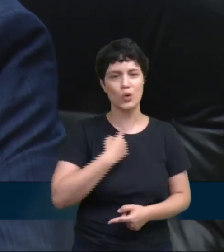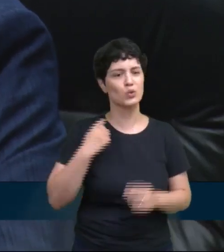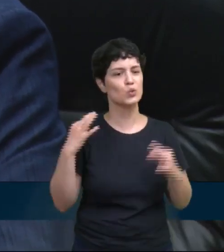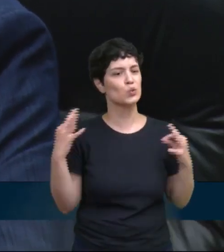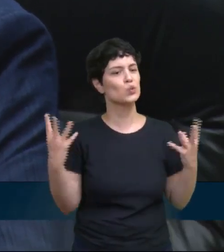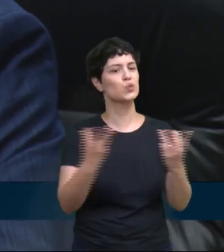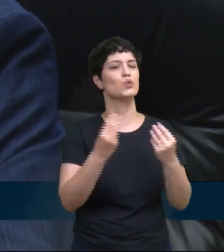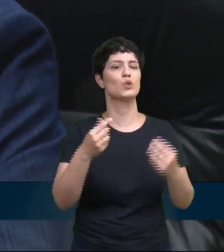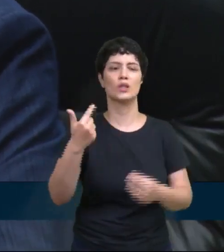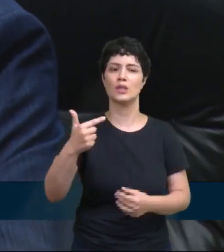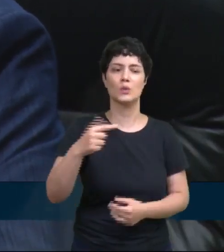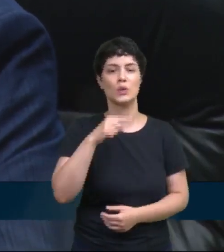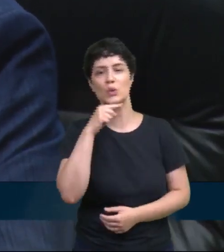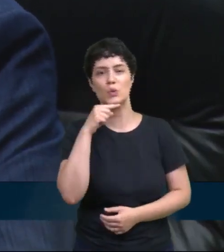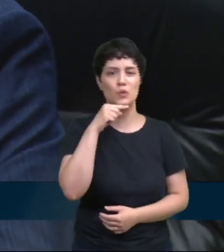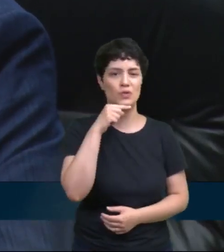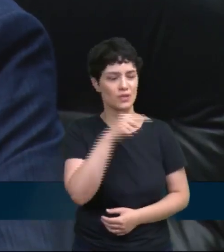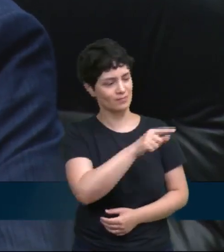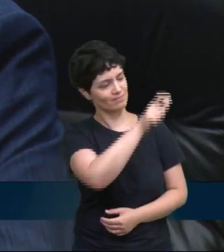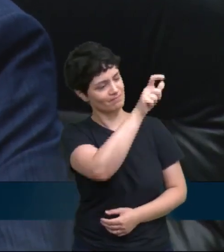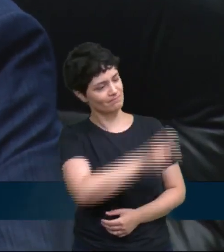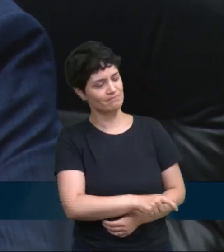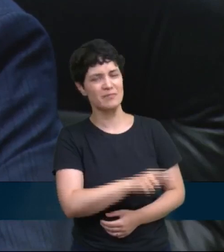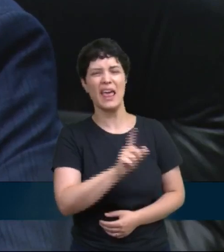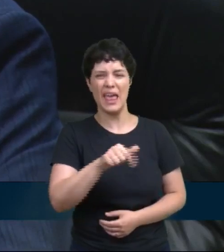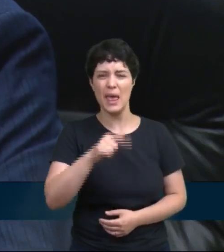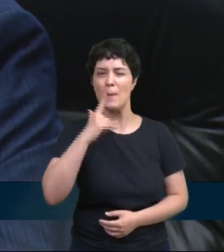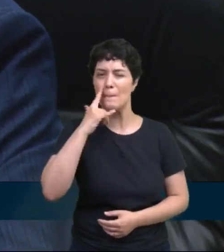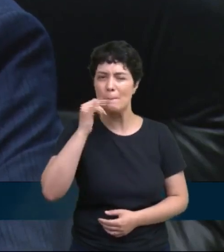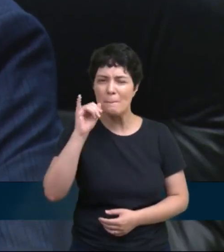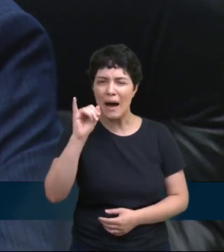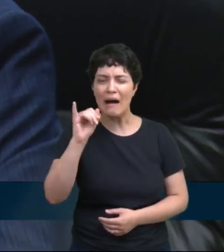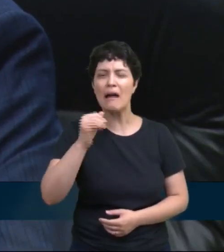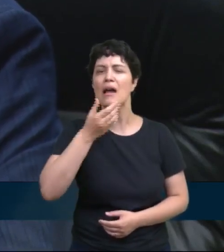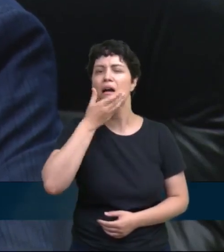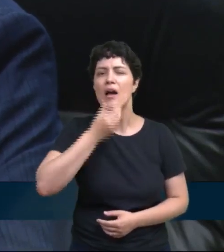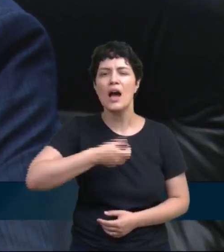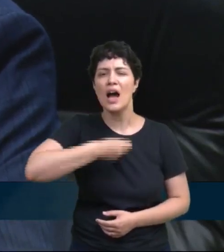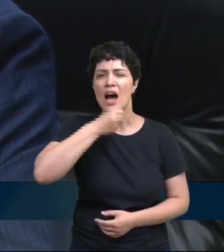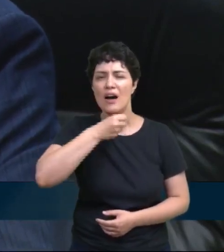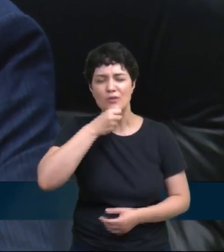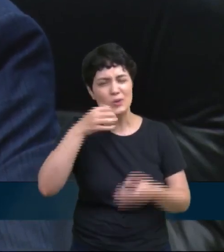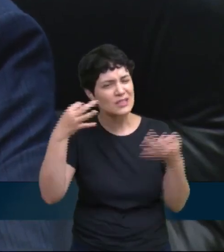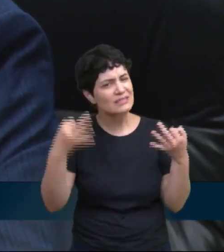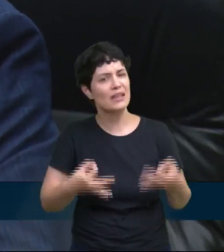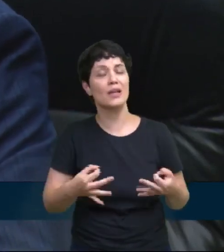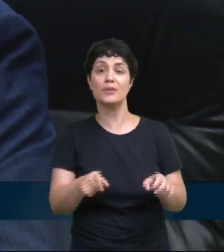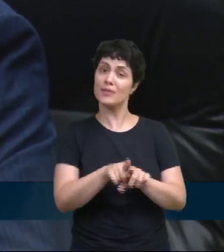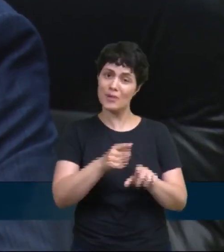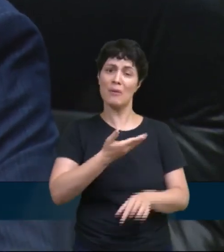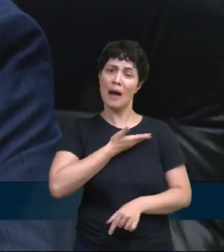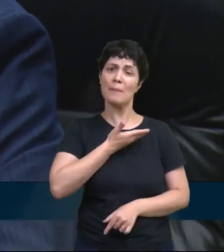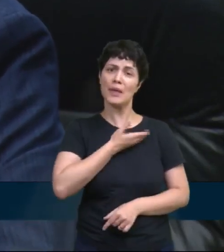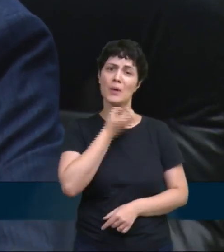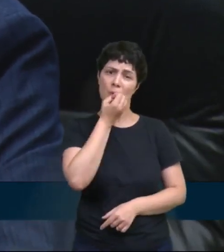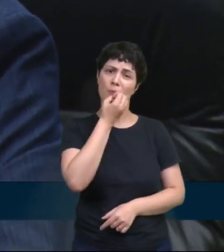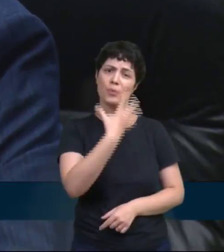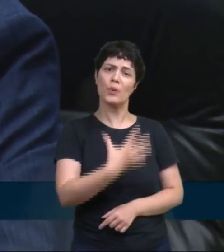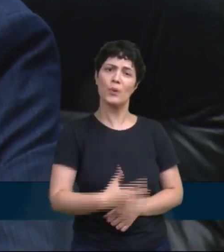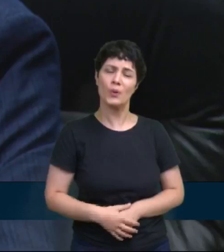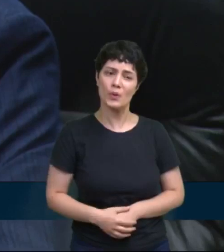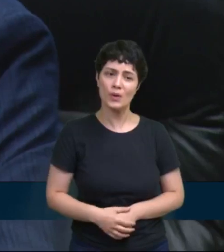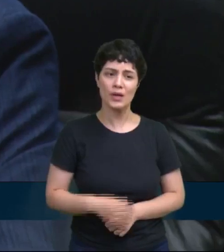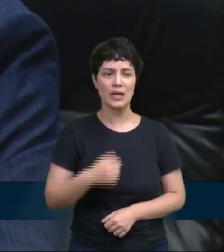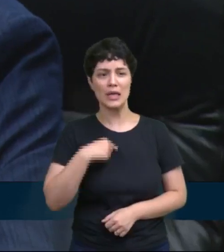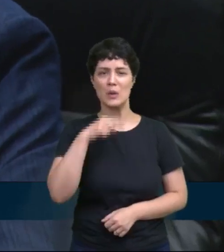é um belíssimo pai, um belíssimo avô e um bom amigo. Eu não tenho dúvida disso,